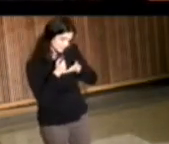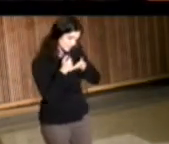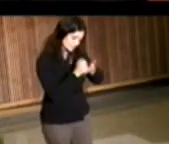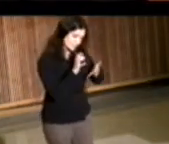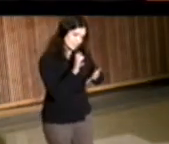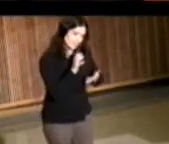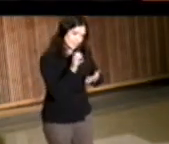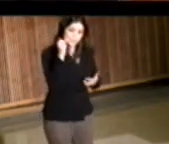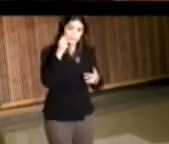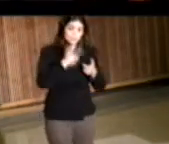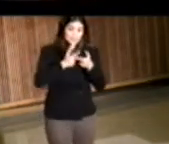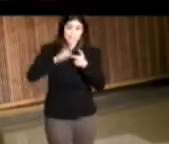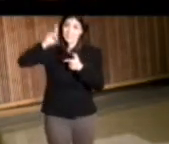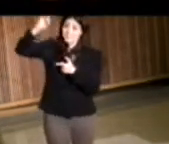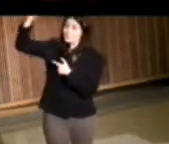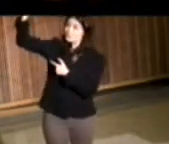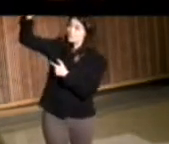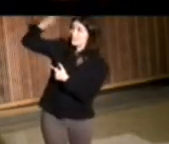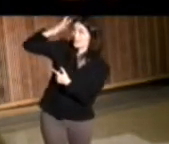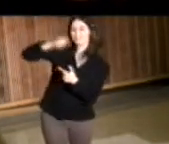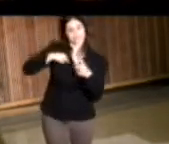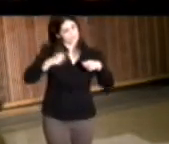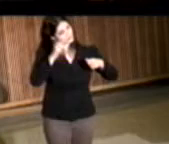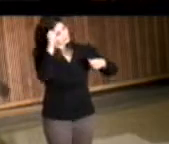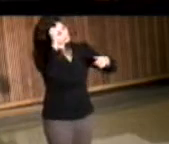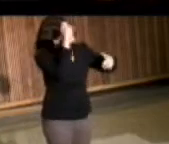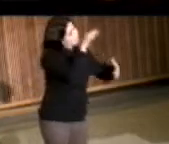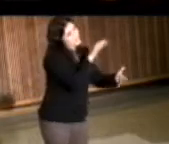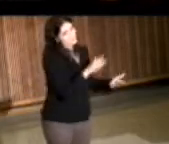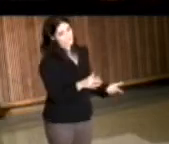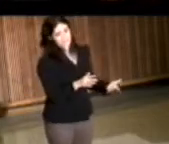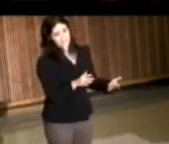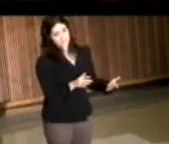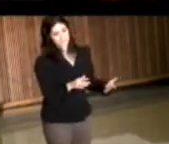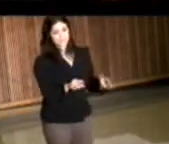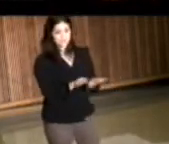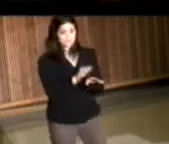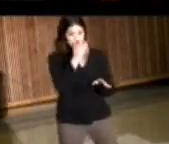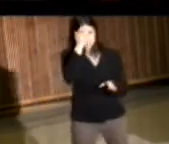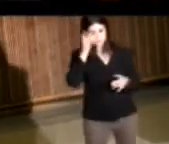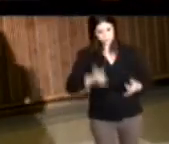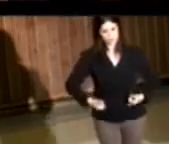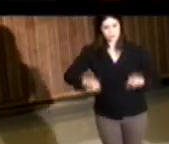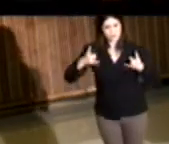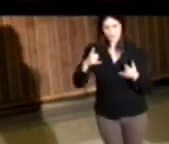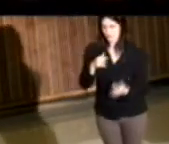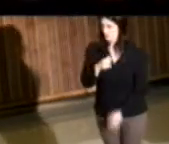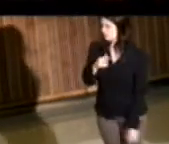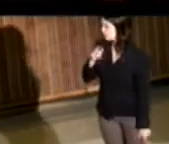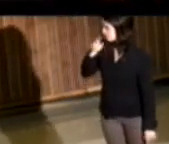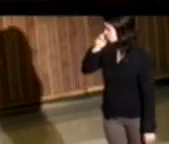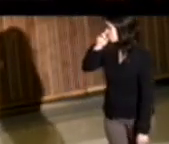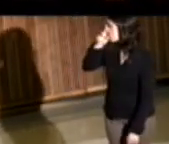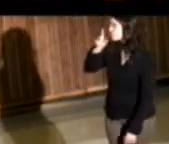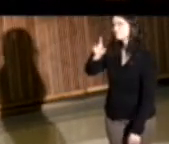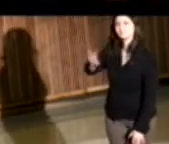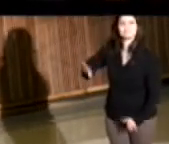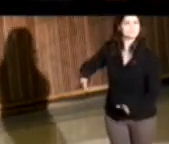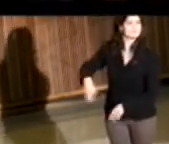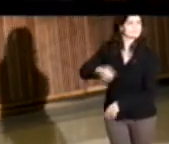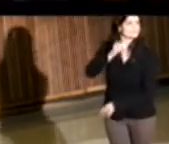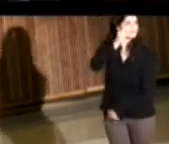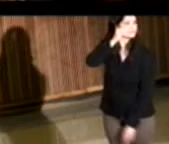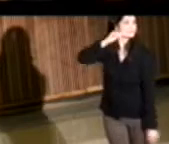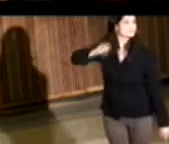Está sempre olhando de nariz empinado, Querido, se Deus não olhar com graça para você, você